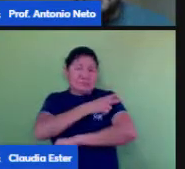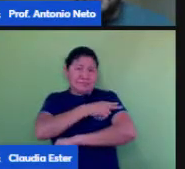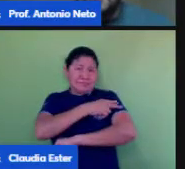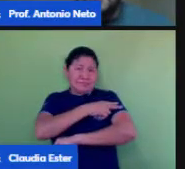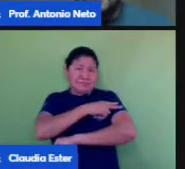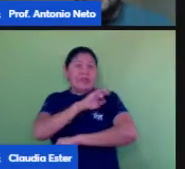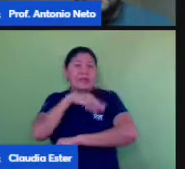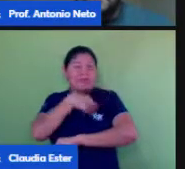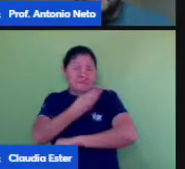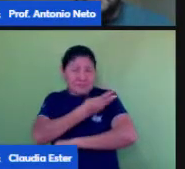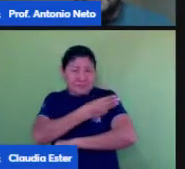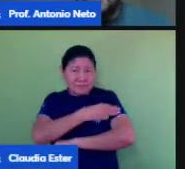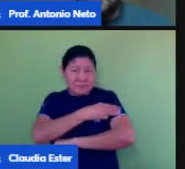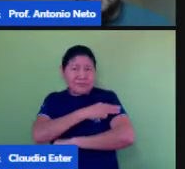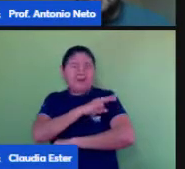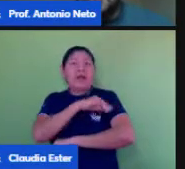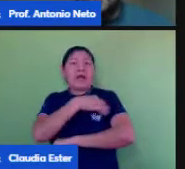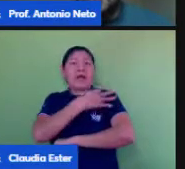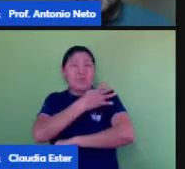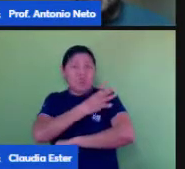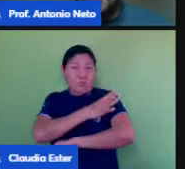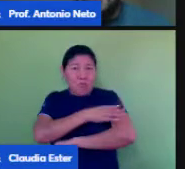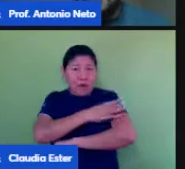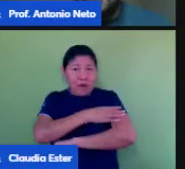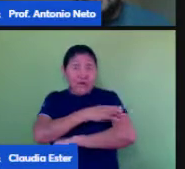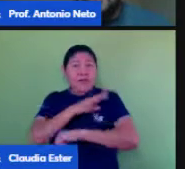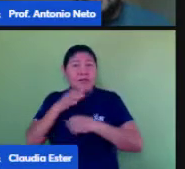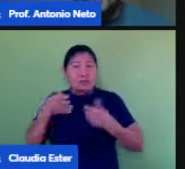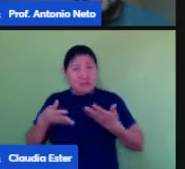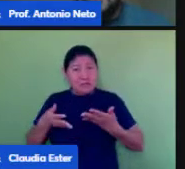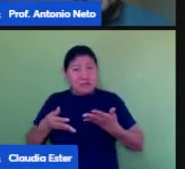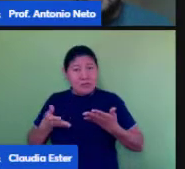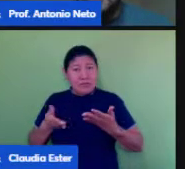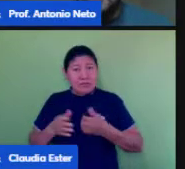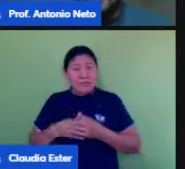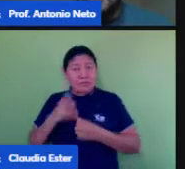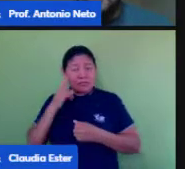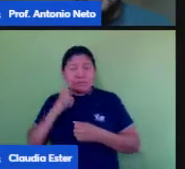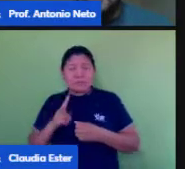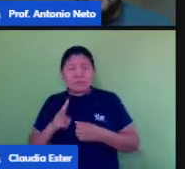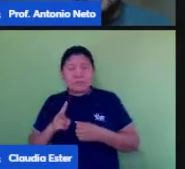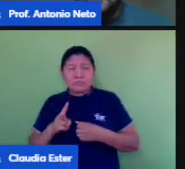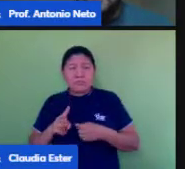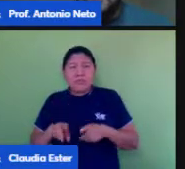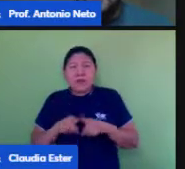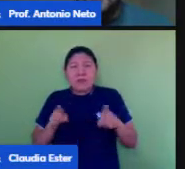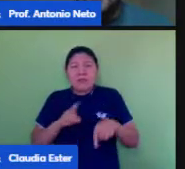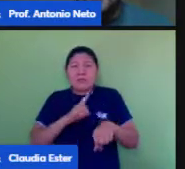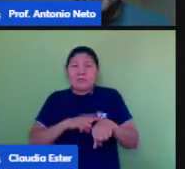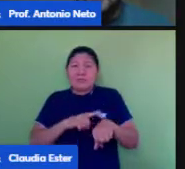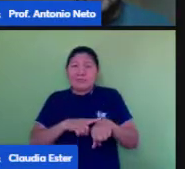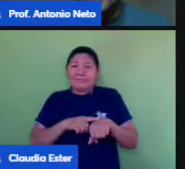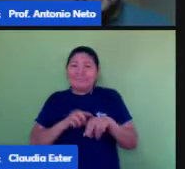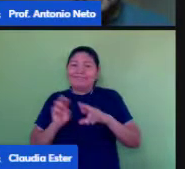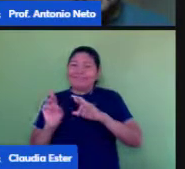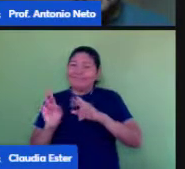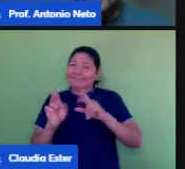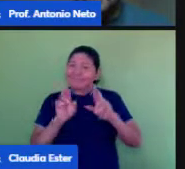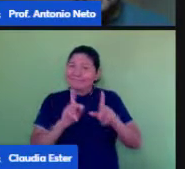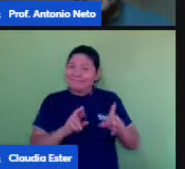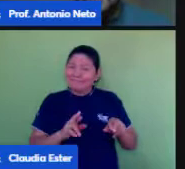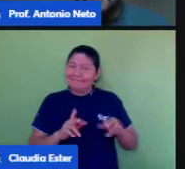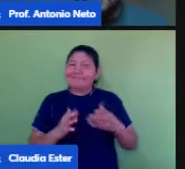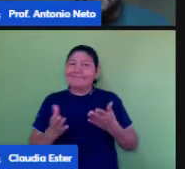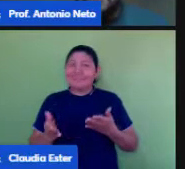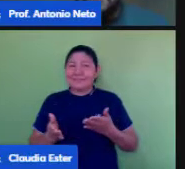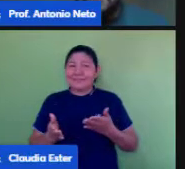um 3º ano, ele está tendo, sim, um 4º ano, mas foi num período pandêmico. Então, houve um processo